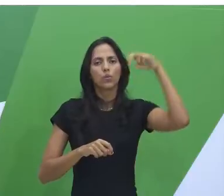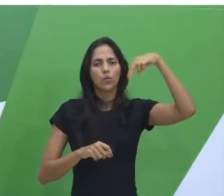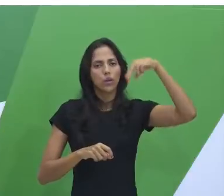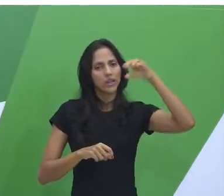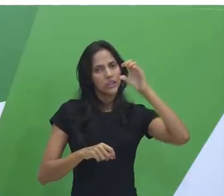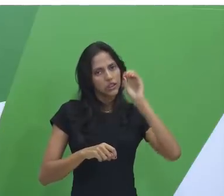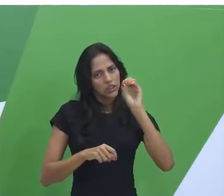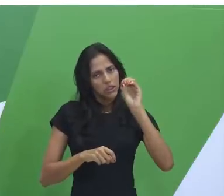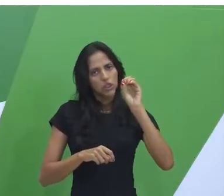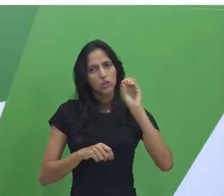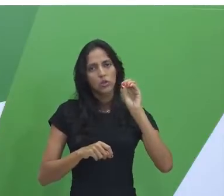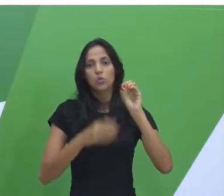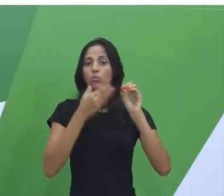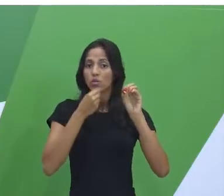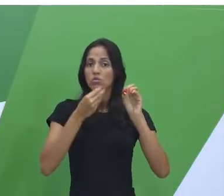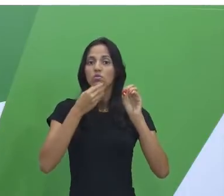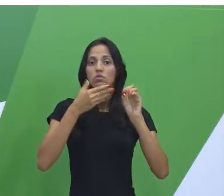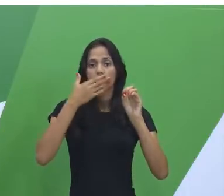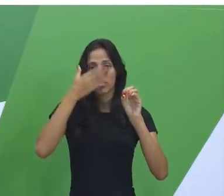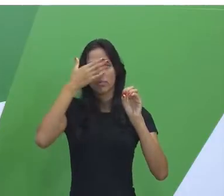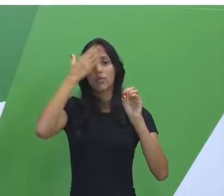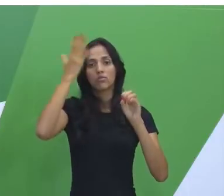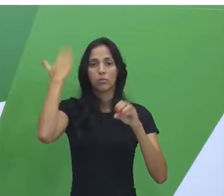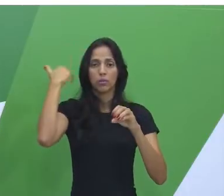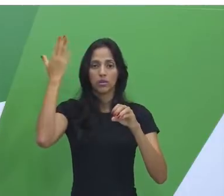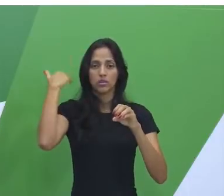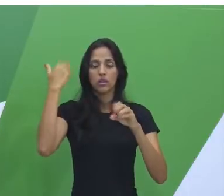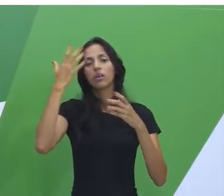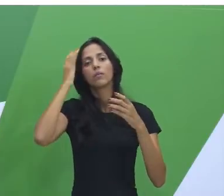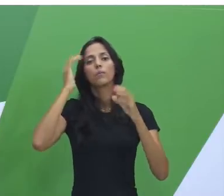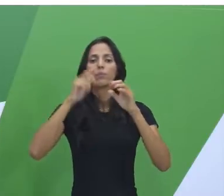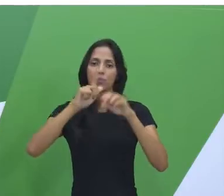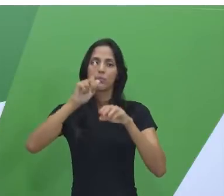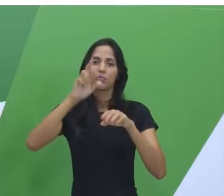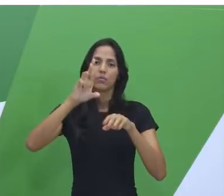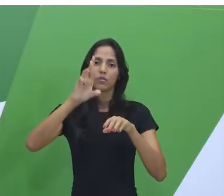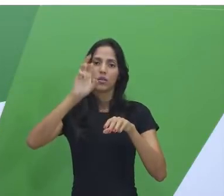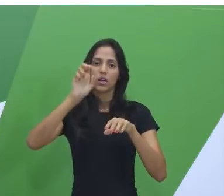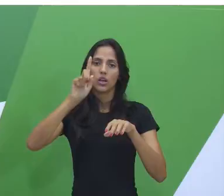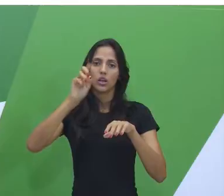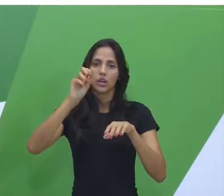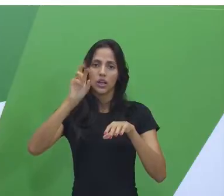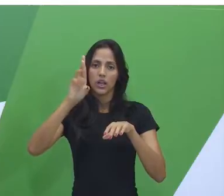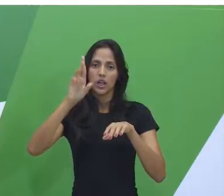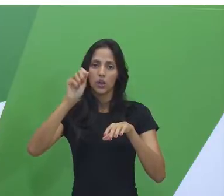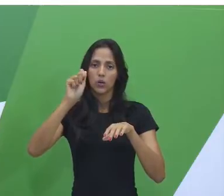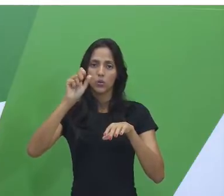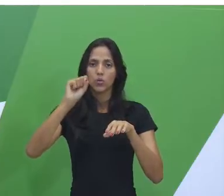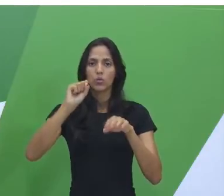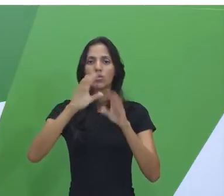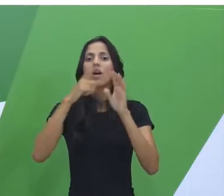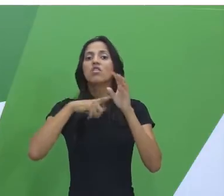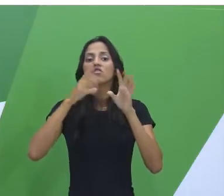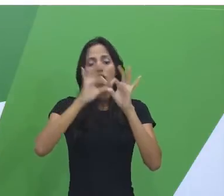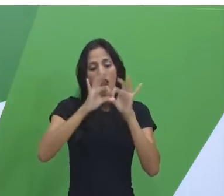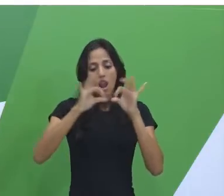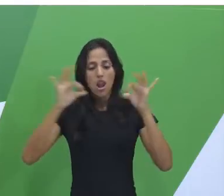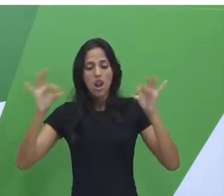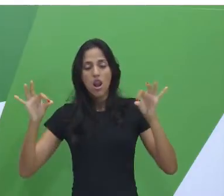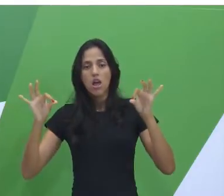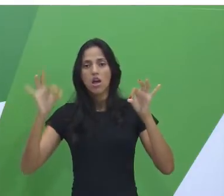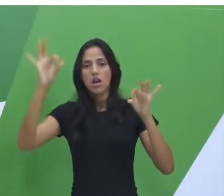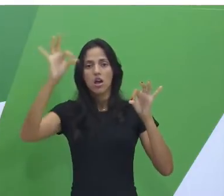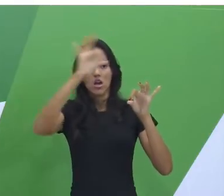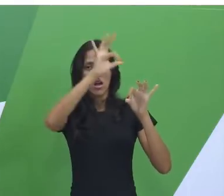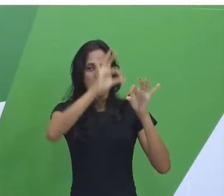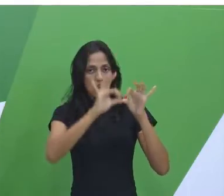relação. Então, para os gregos, como eu já havia dito, não haviam razões trigonométricas, mas linhas trigonométricas. E aí nós temos